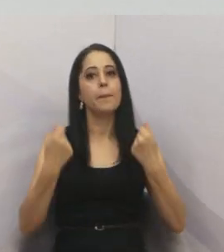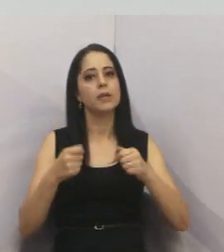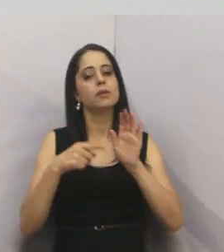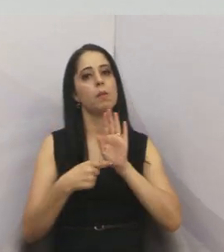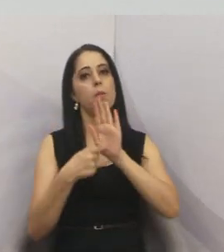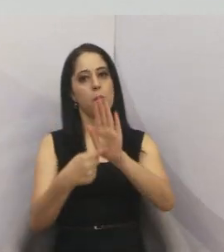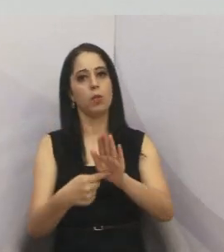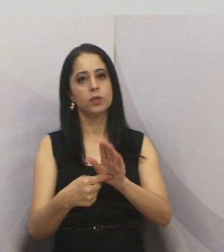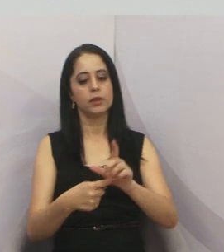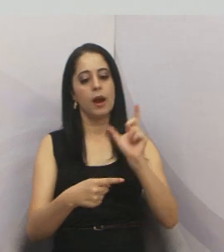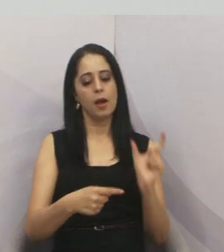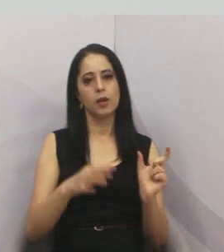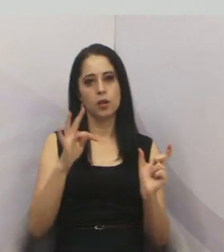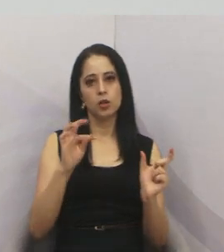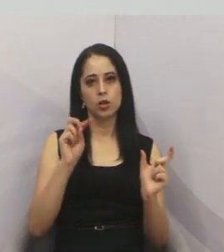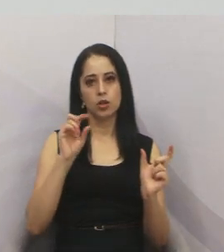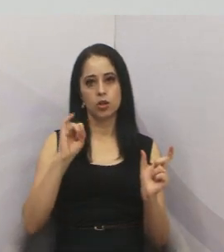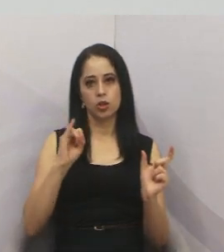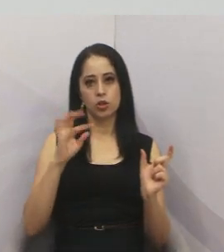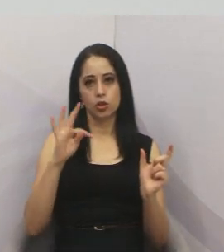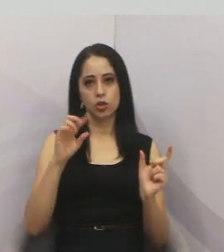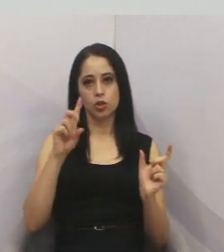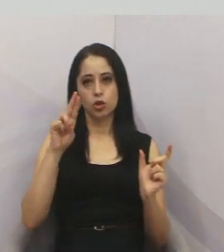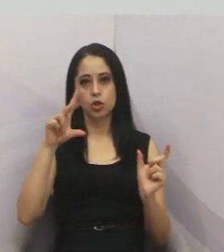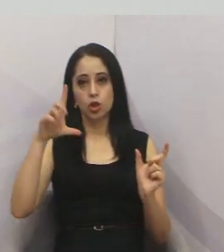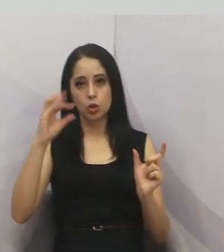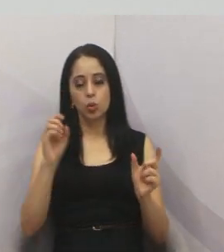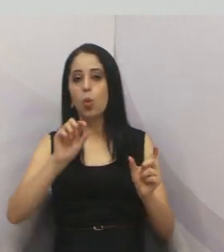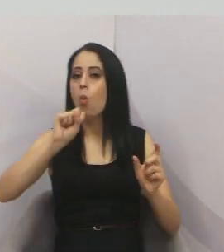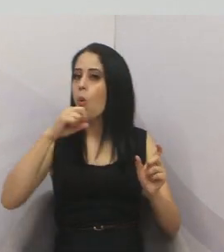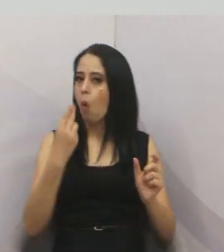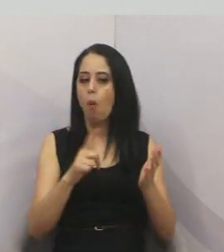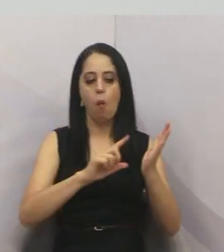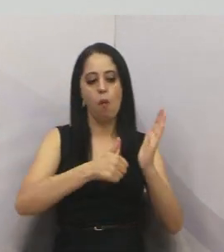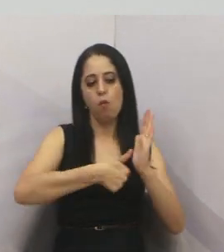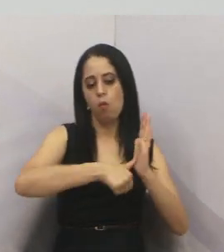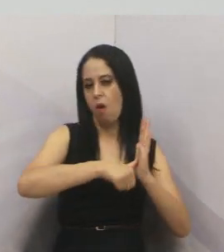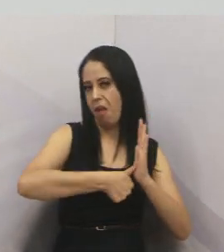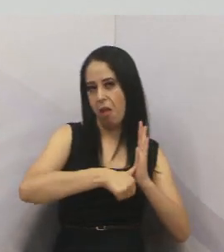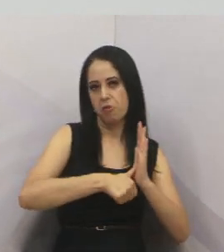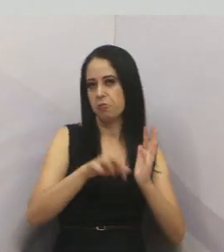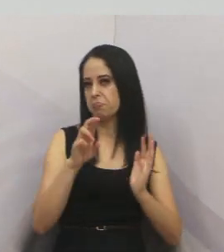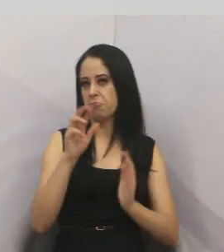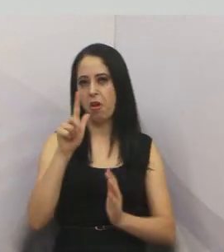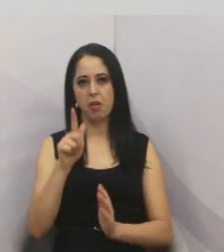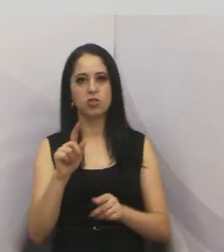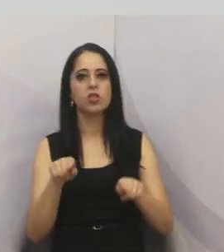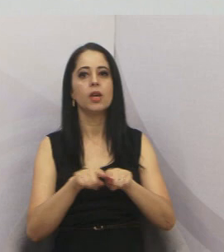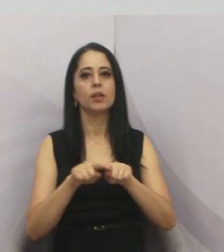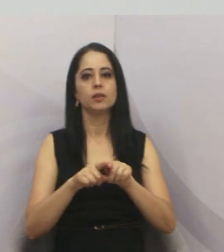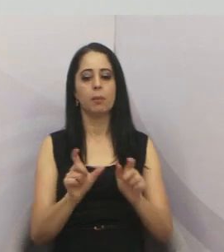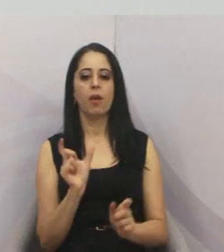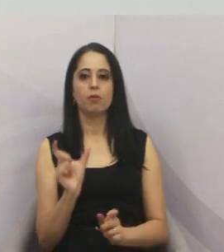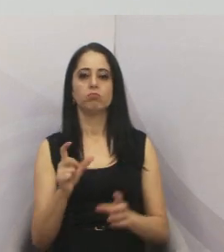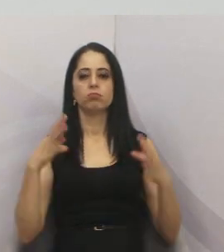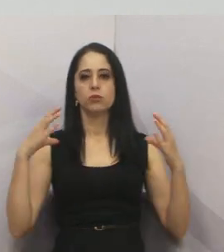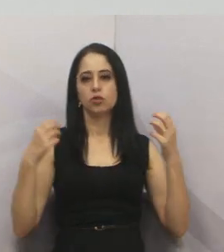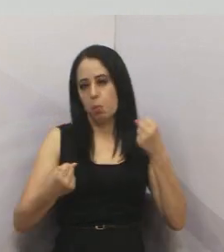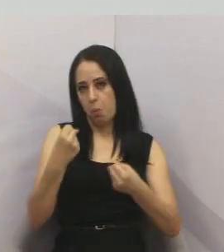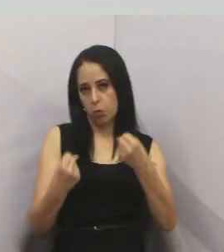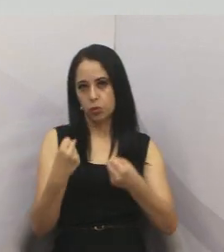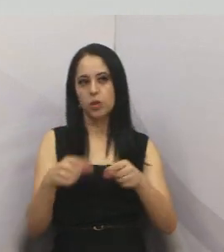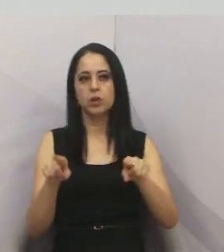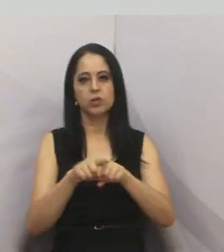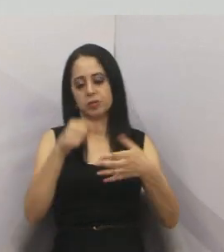título eleitoral ou outro documento oficial de identificação, como RG, carteira de motorista, carteira de trabalho, entre